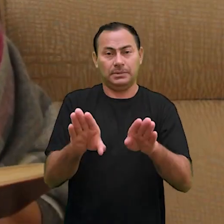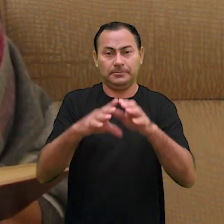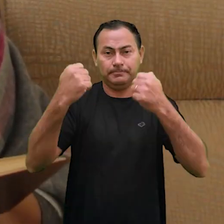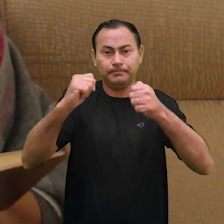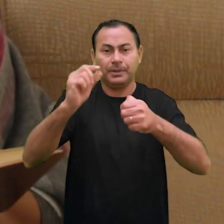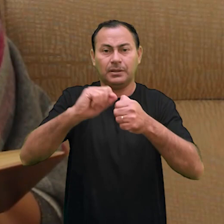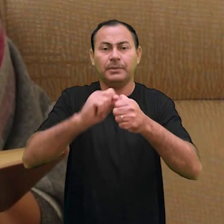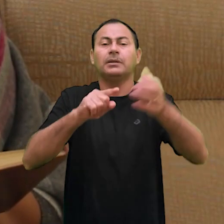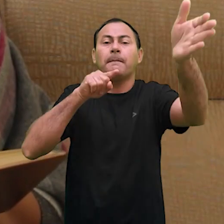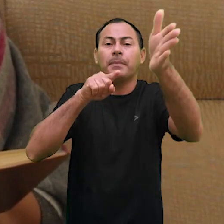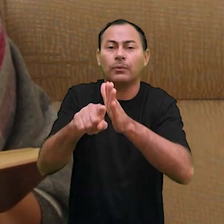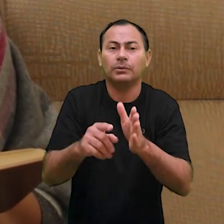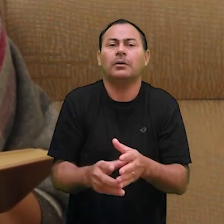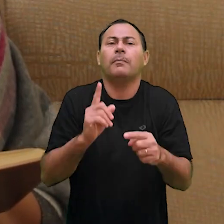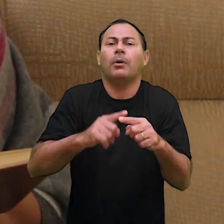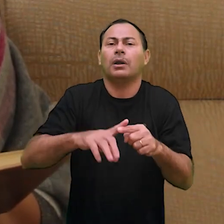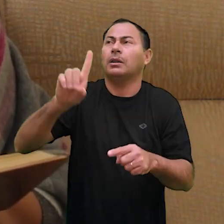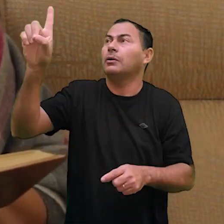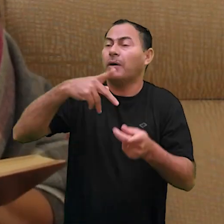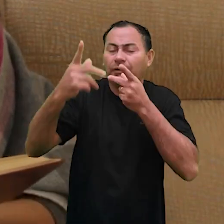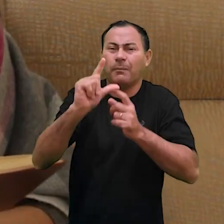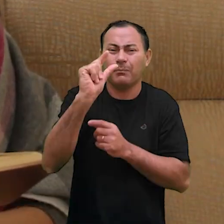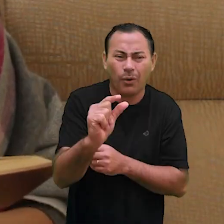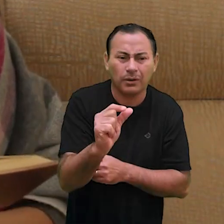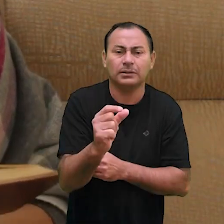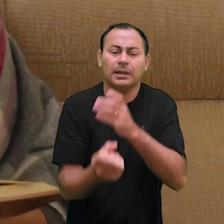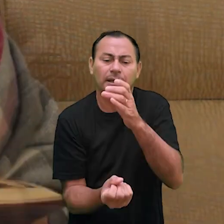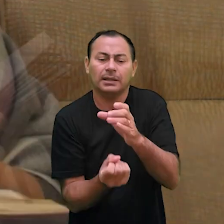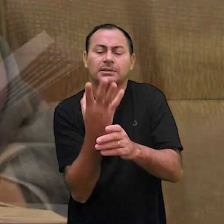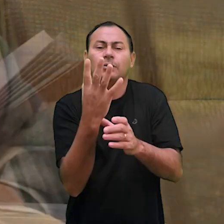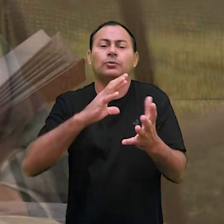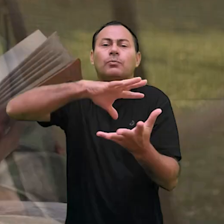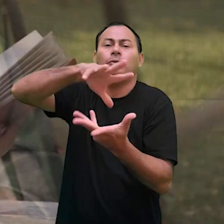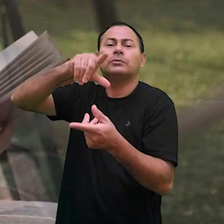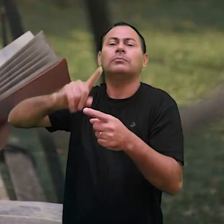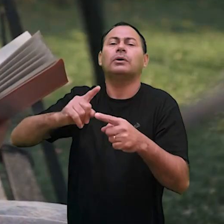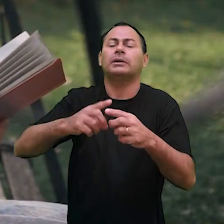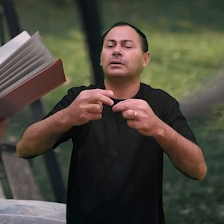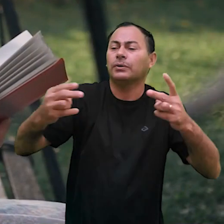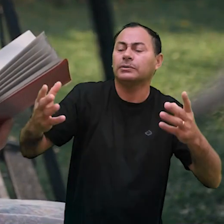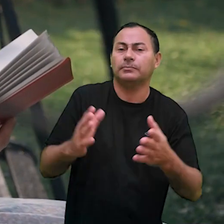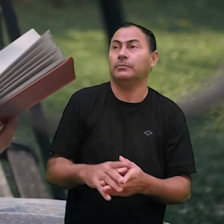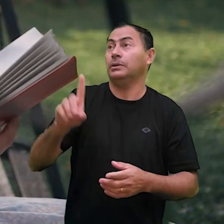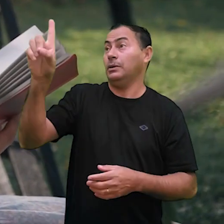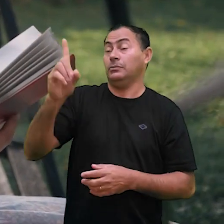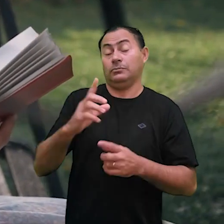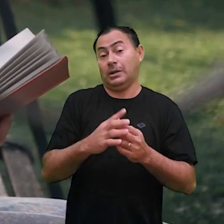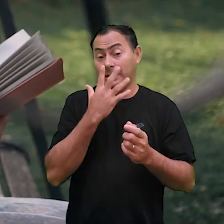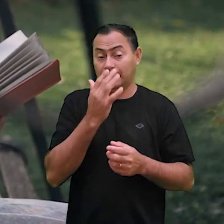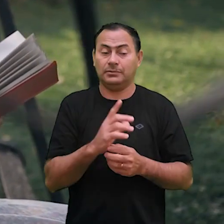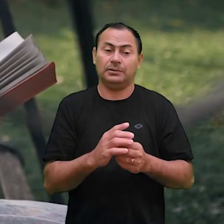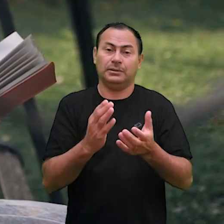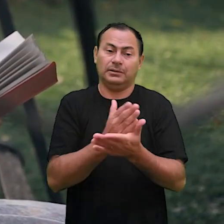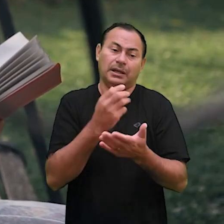cientistas verdadeiros. Também precisamos fazer a seguinte pergunta: por que Deus falou tão pouco a respeito da criação? Bom, não